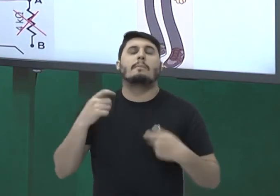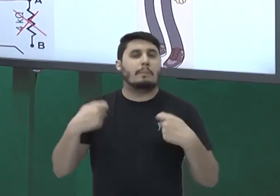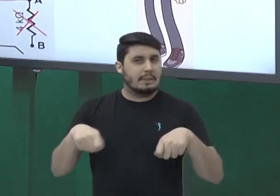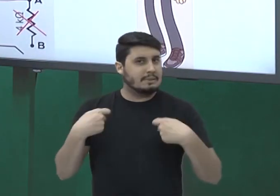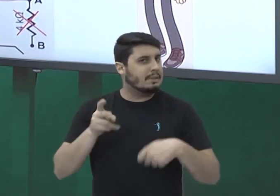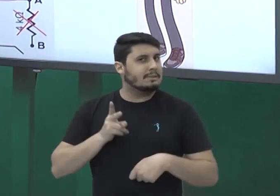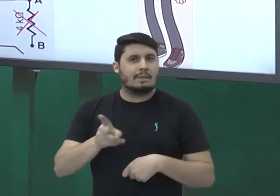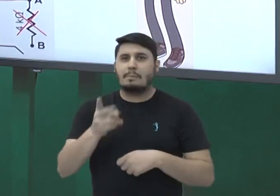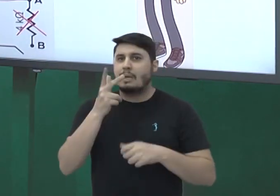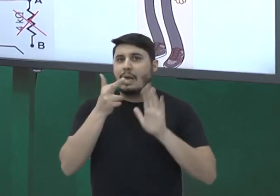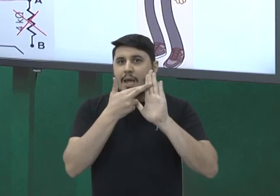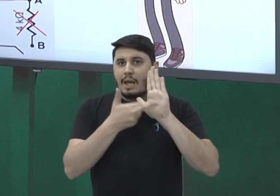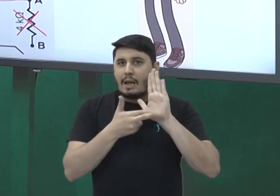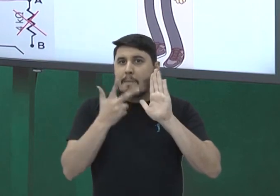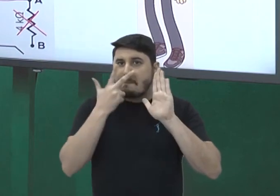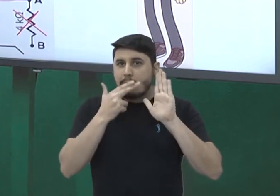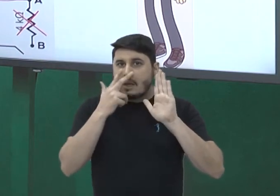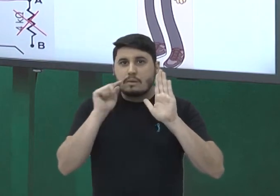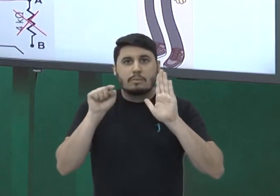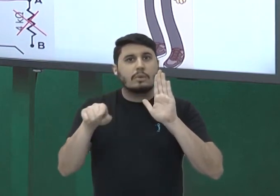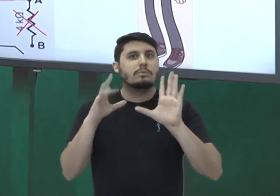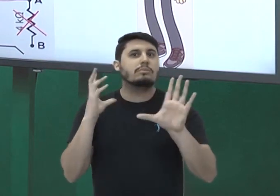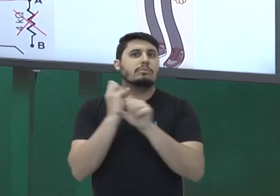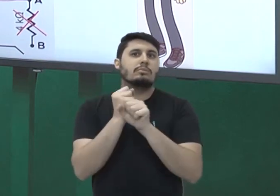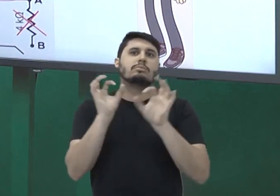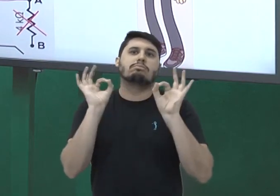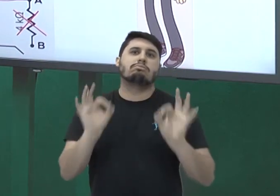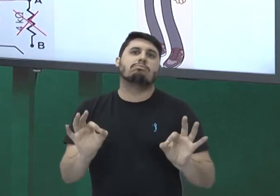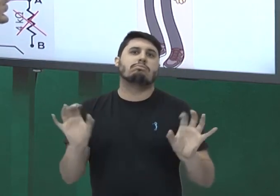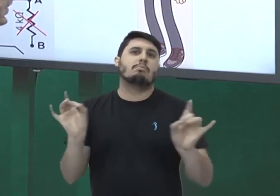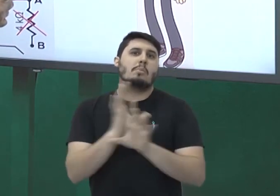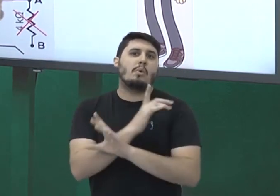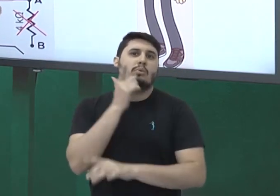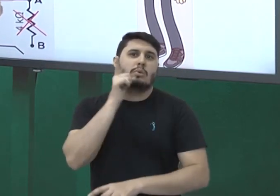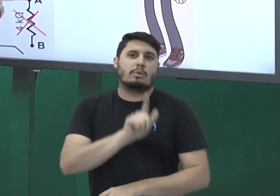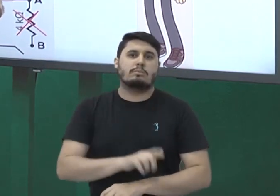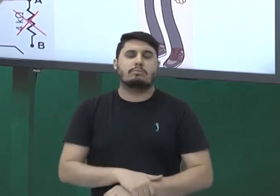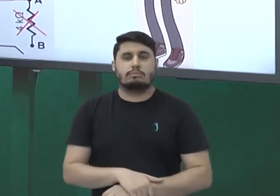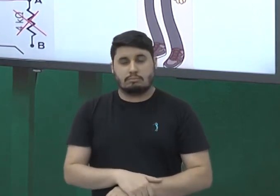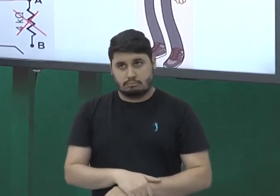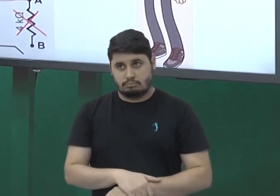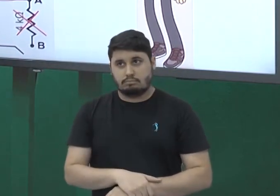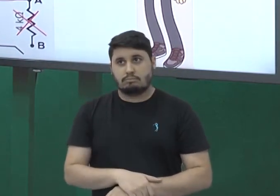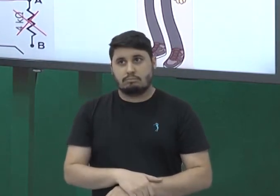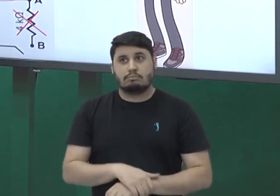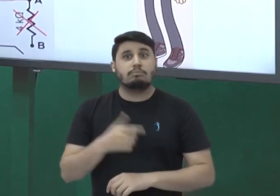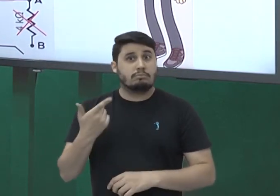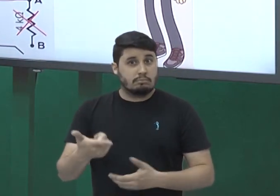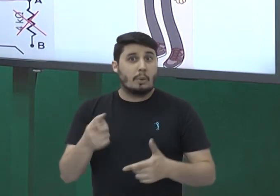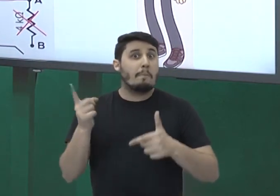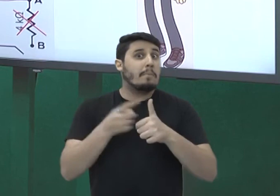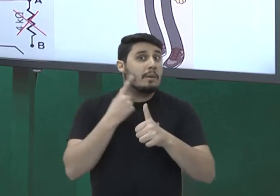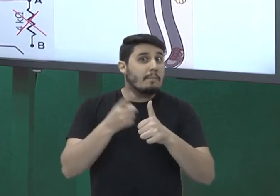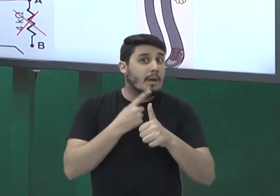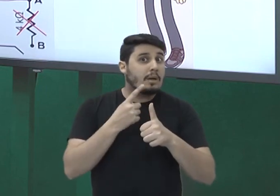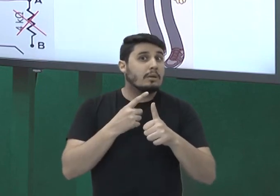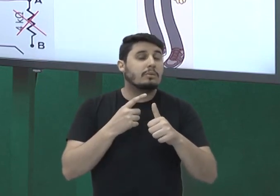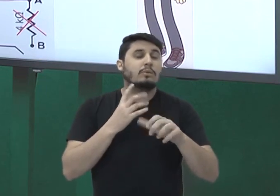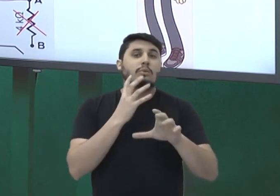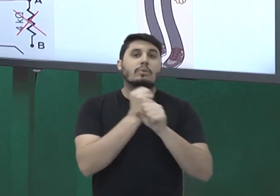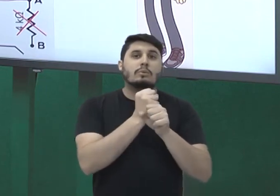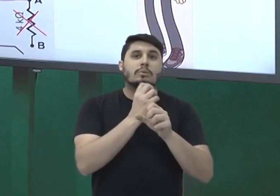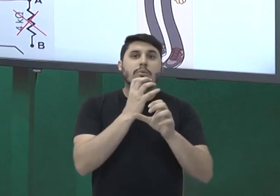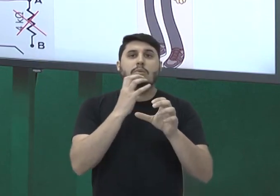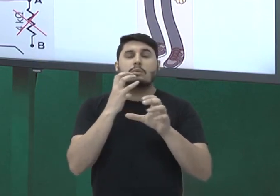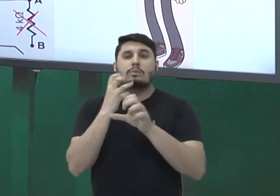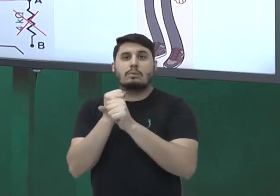eu já saio com o valor da minha resistência equivalente. Então eu multiplico os 2 e divido pela soma dos 2. Então vamos lá, 4 vezes 4